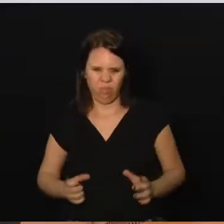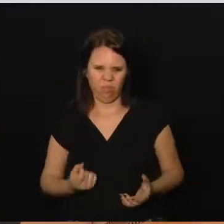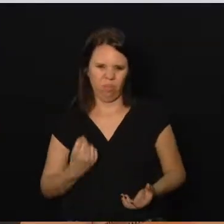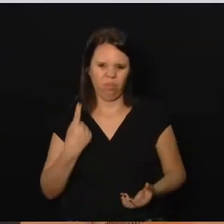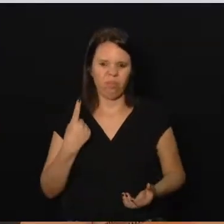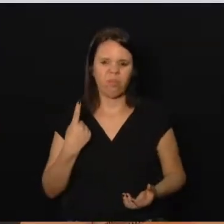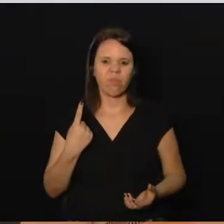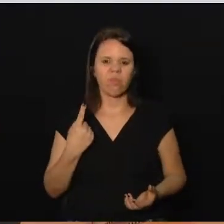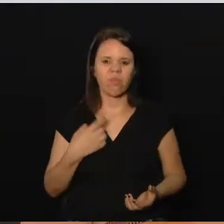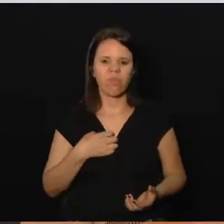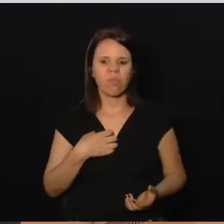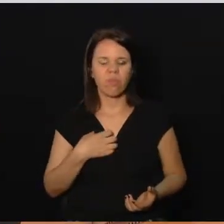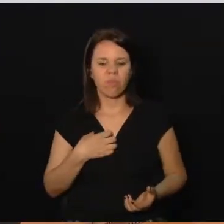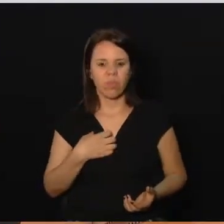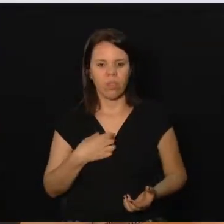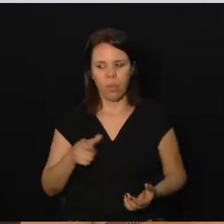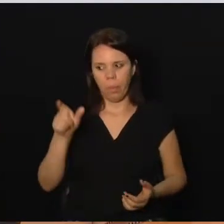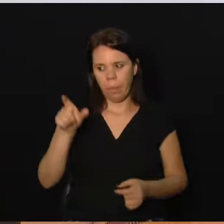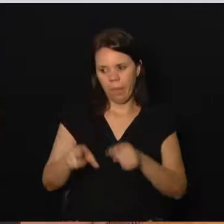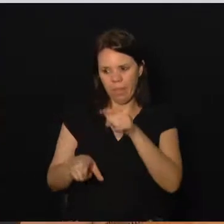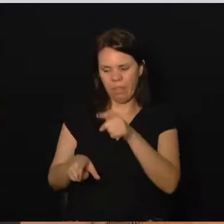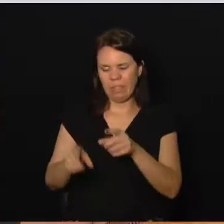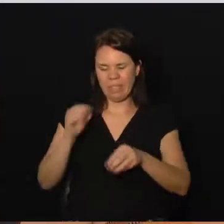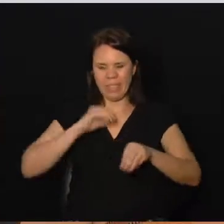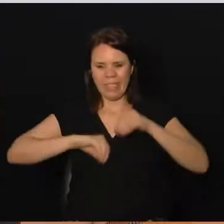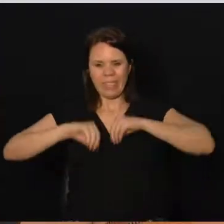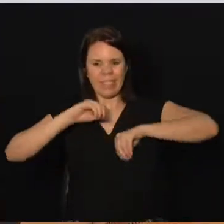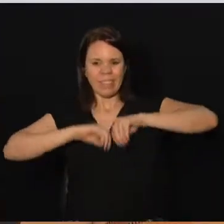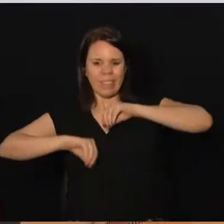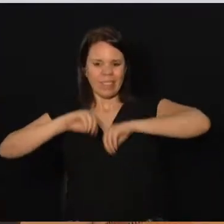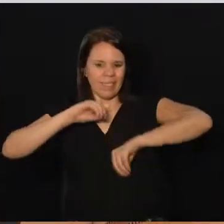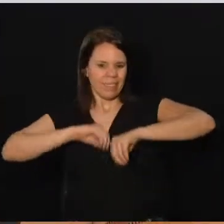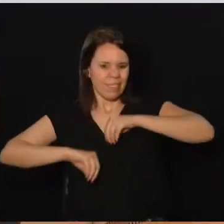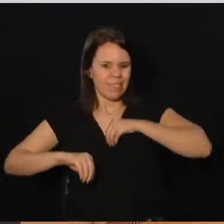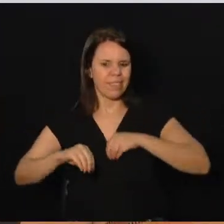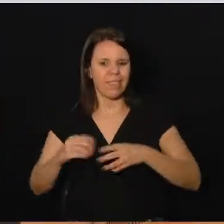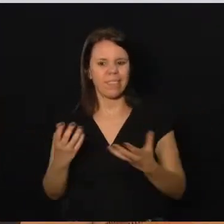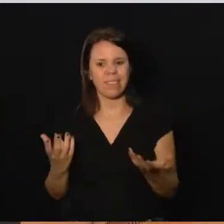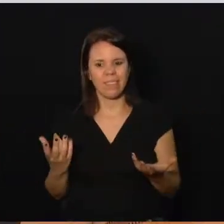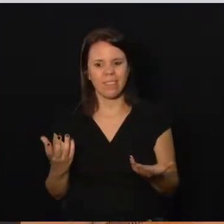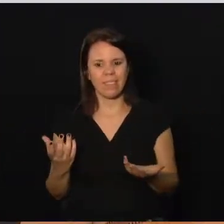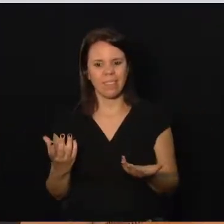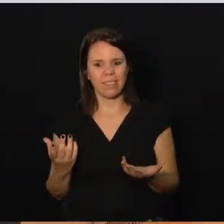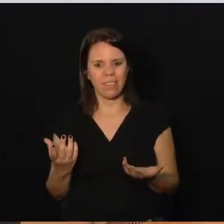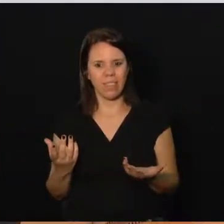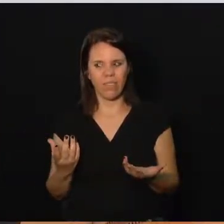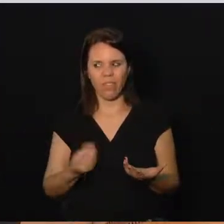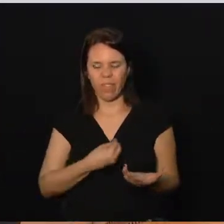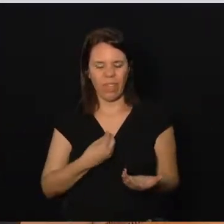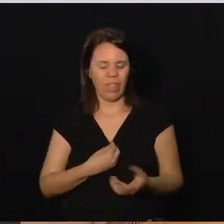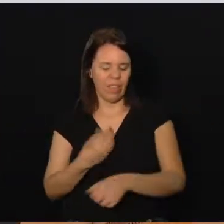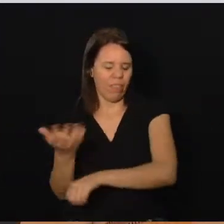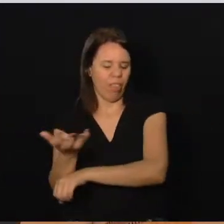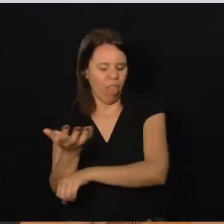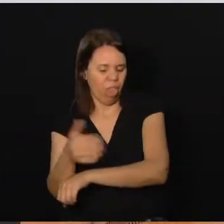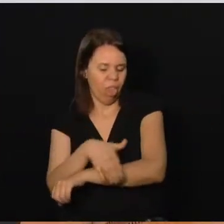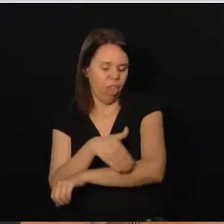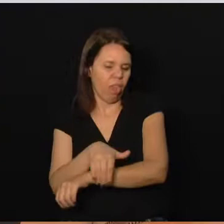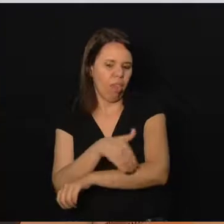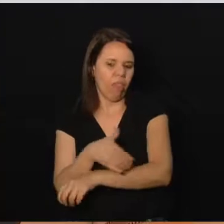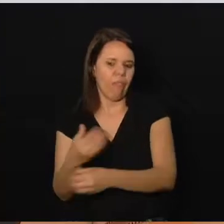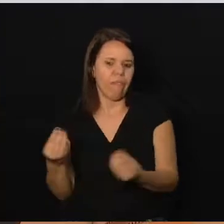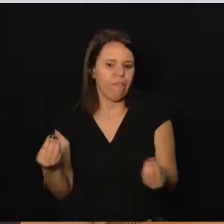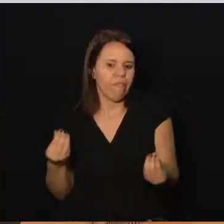de personalidade, essa pessoa está em depressão, essa pessoa é de situação de rua, qual é o estilo que essa